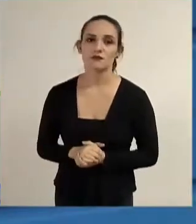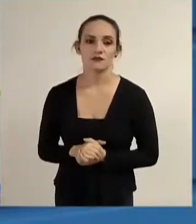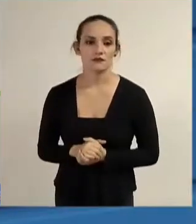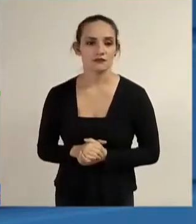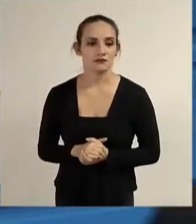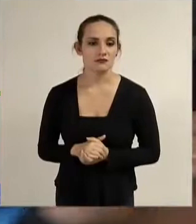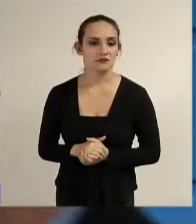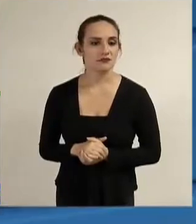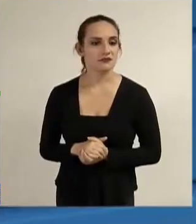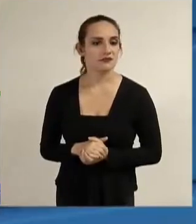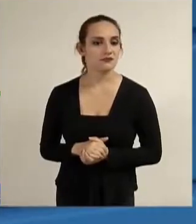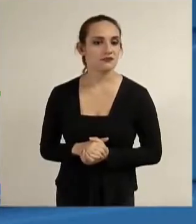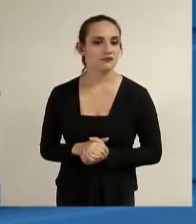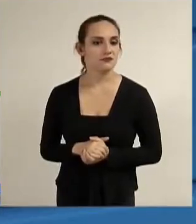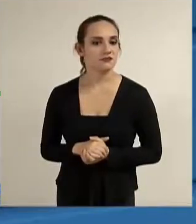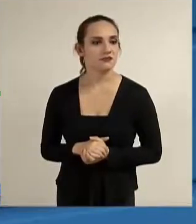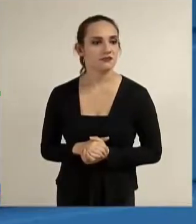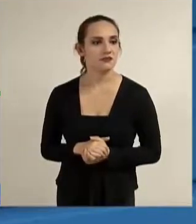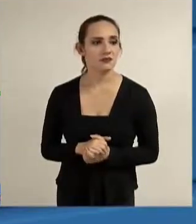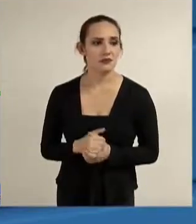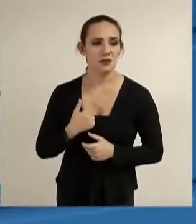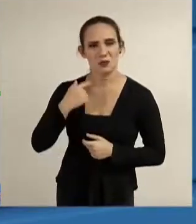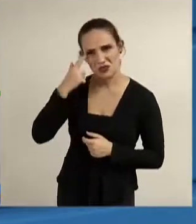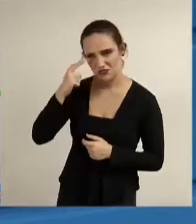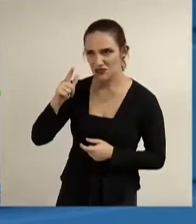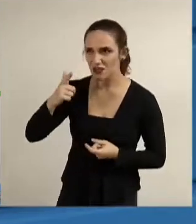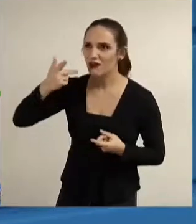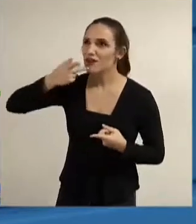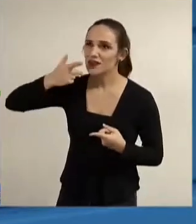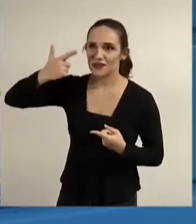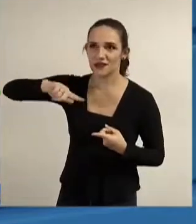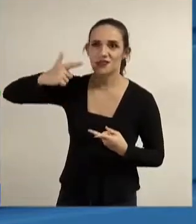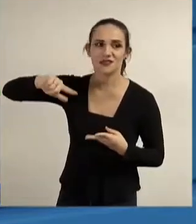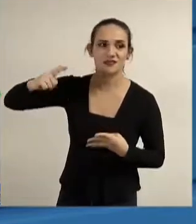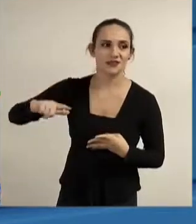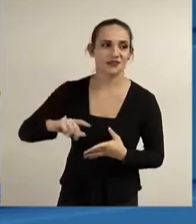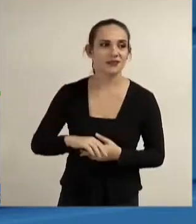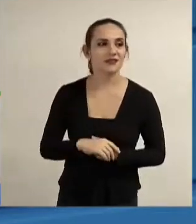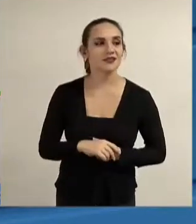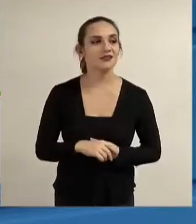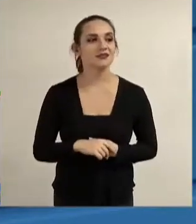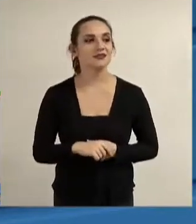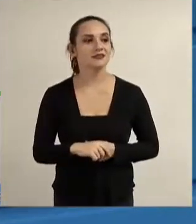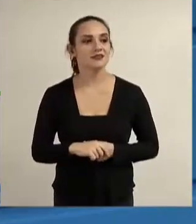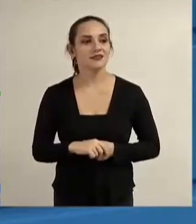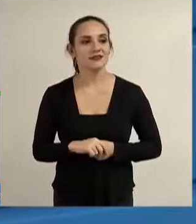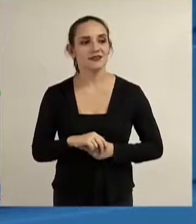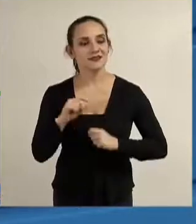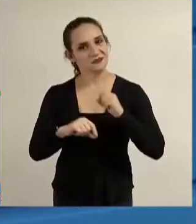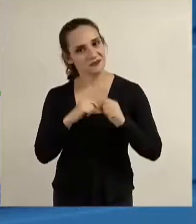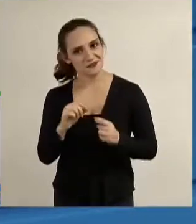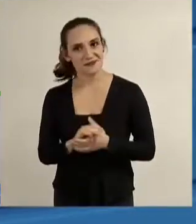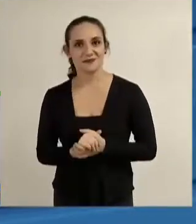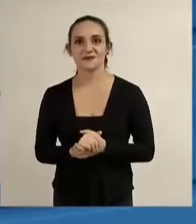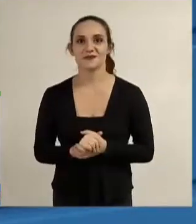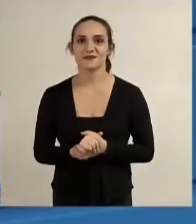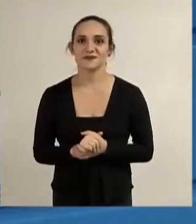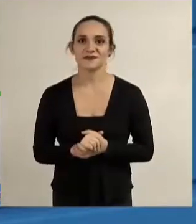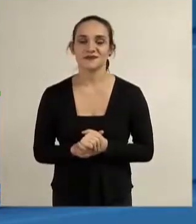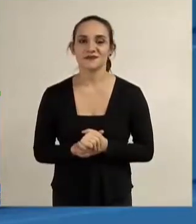sou daqueles que acham redundante o seu pronunciamento. Eu acho que ele é mais atual do que nunca, infelizmente.